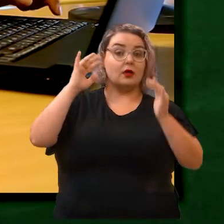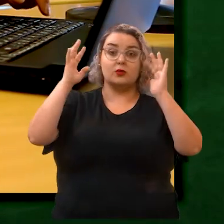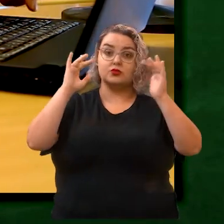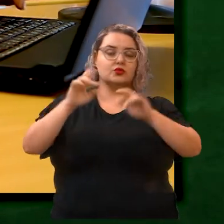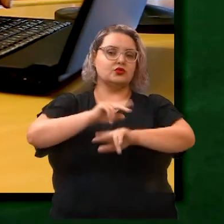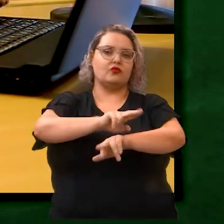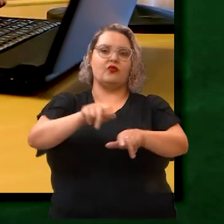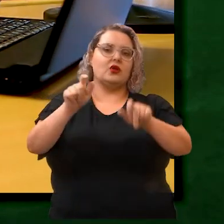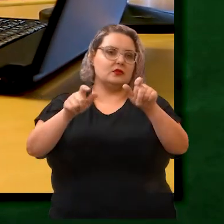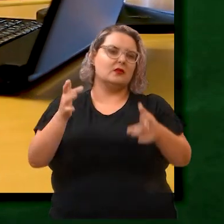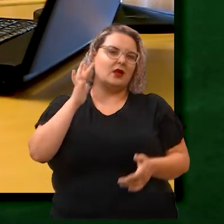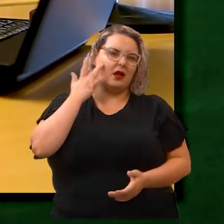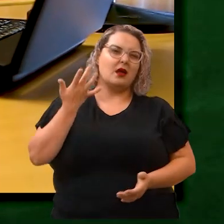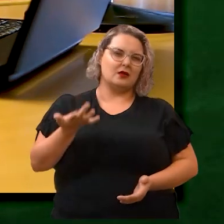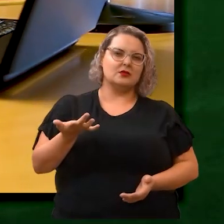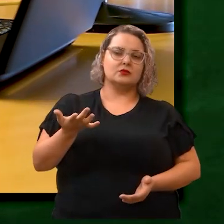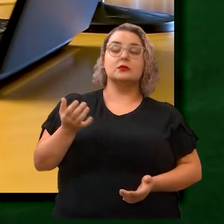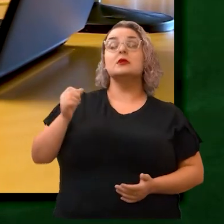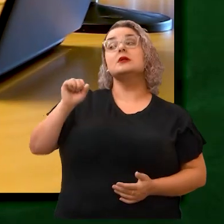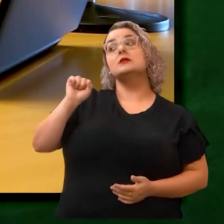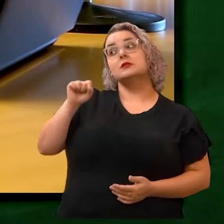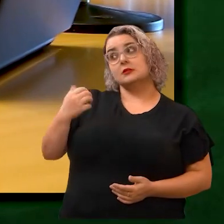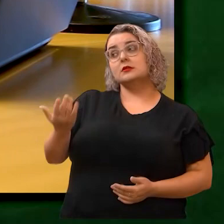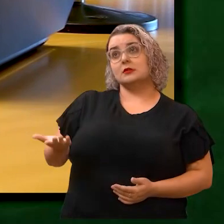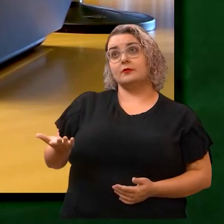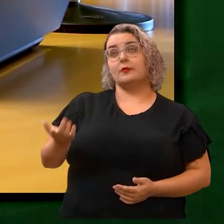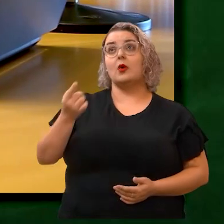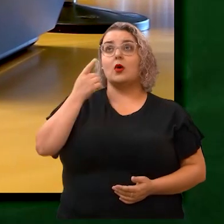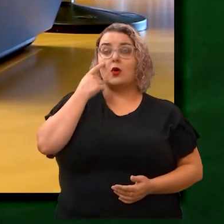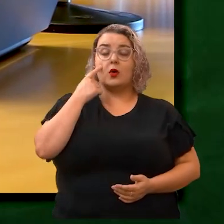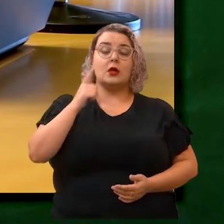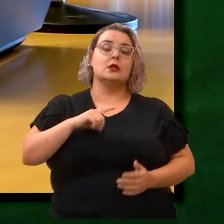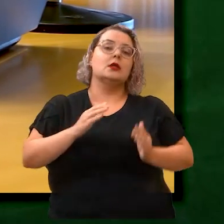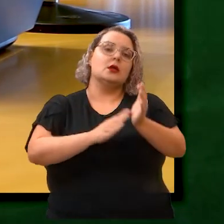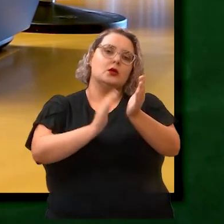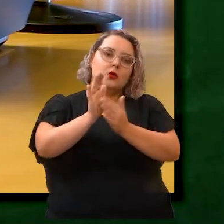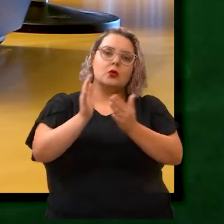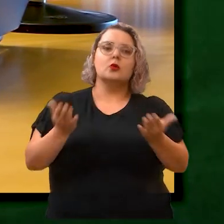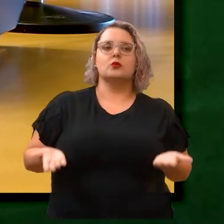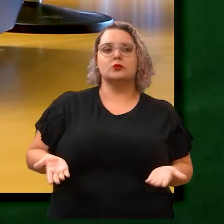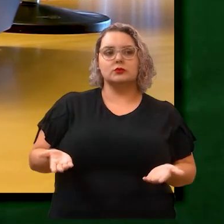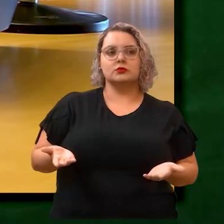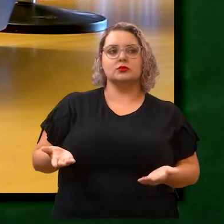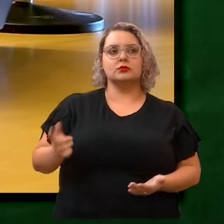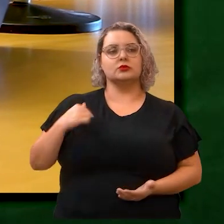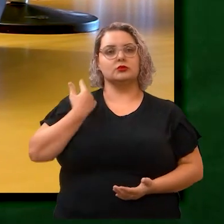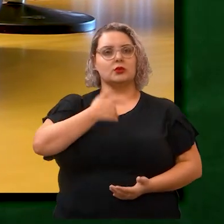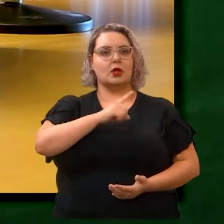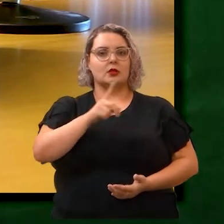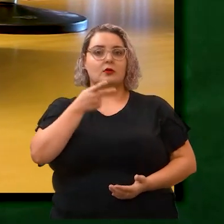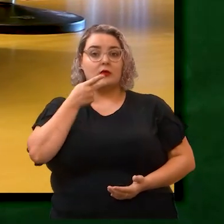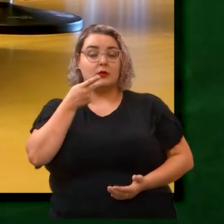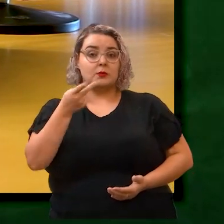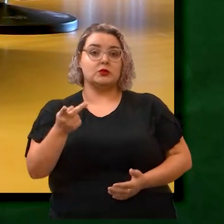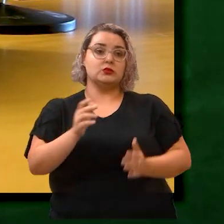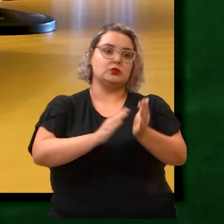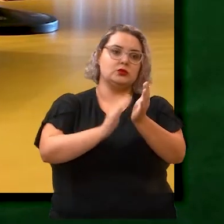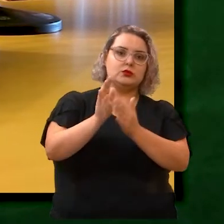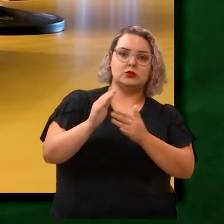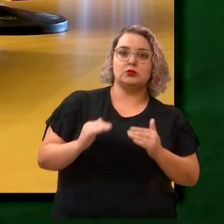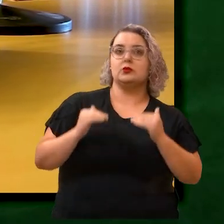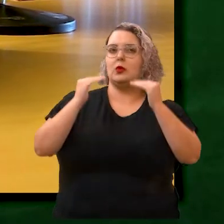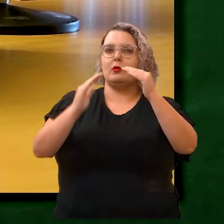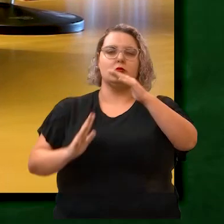esse é o sonho de muita gente acha né sim olha existe concurso nós não falamos de uns concursos aí